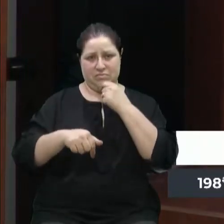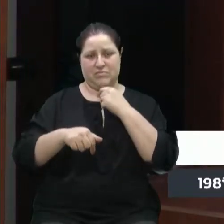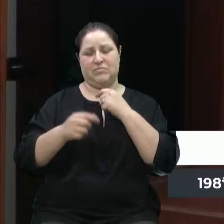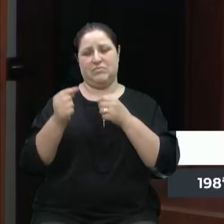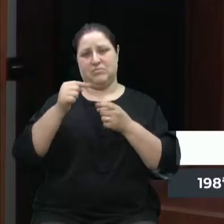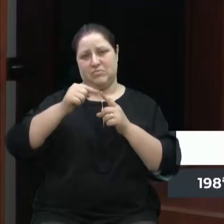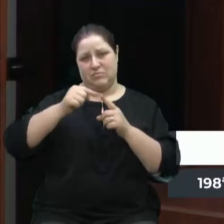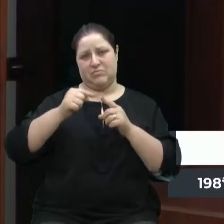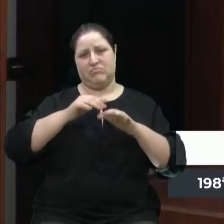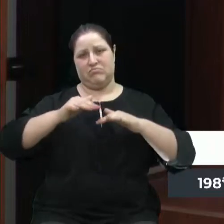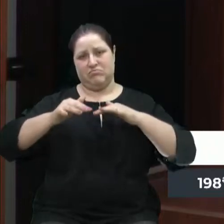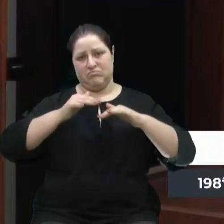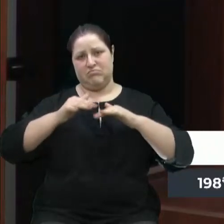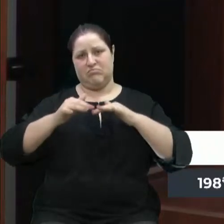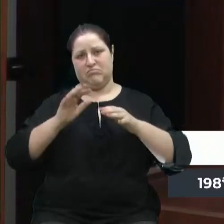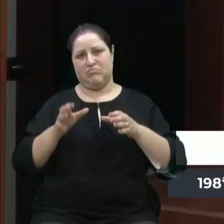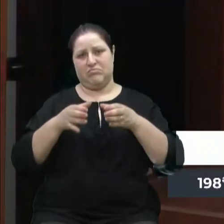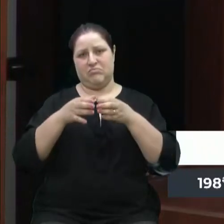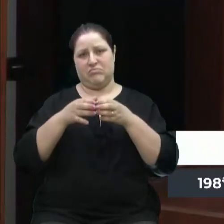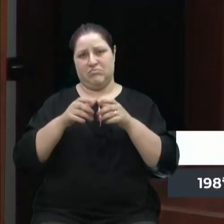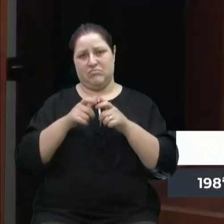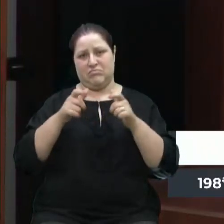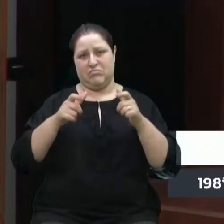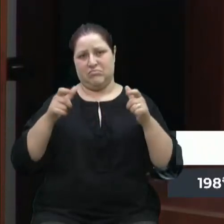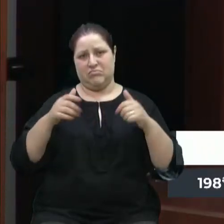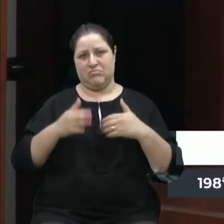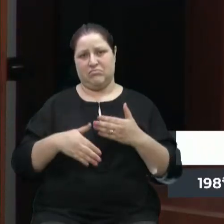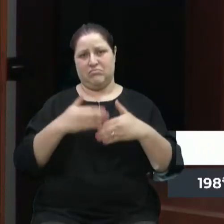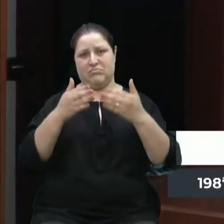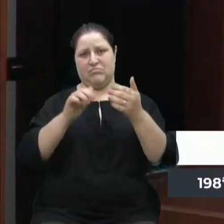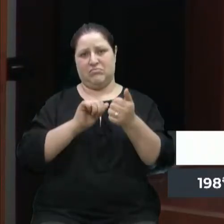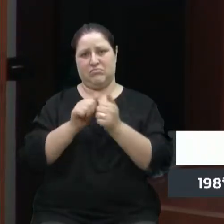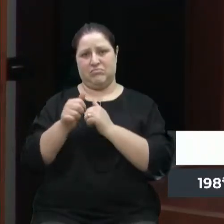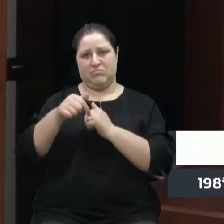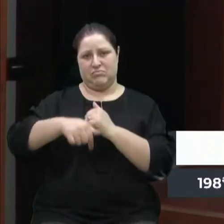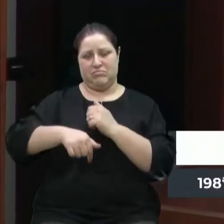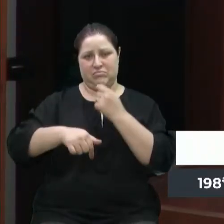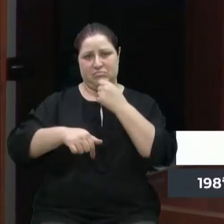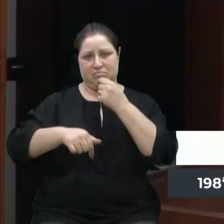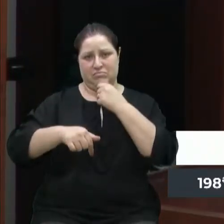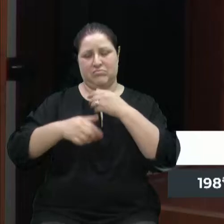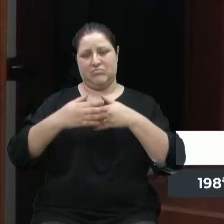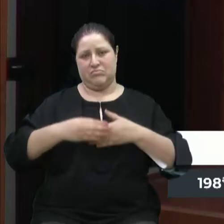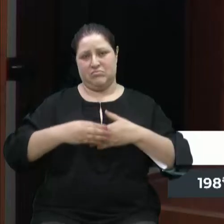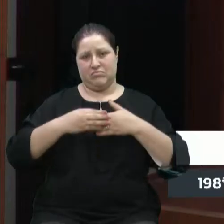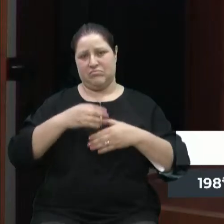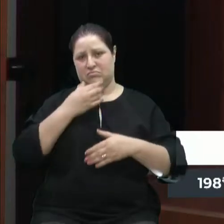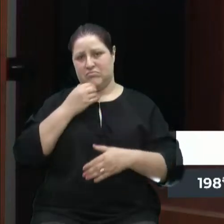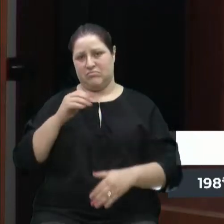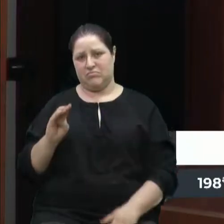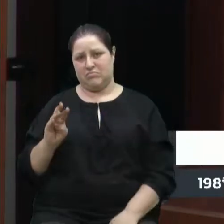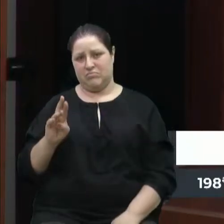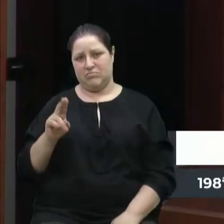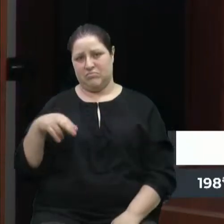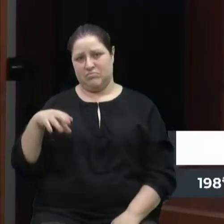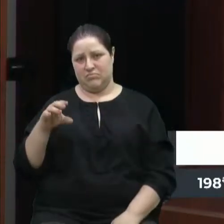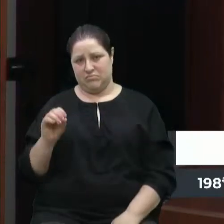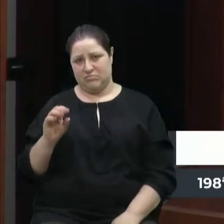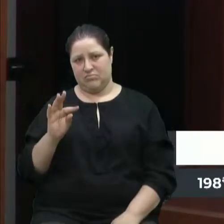em conjunto pelo crescimento e desenvolvimento do esporte local. Cordialmente, Bruno Bedin Tronca, presidente do Caxias do Sul Basquete.